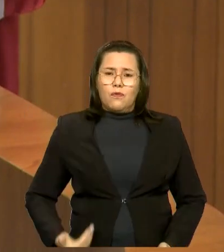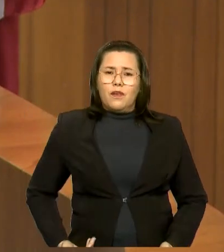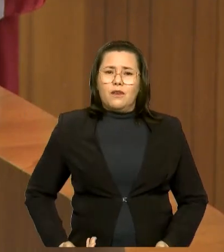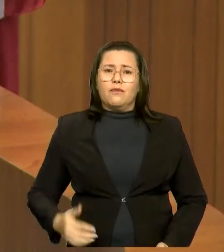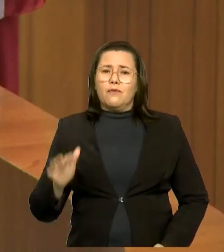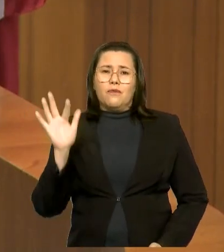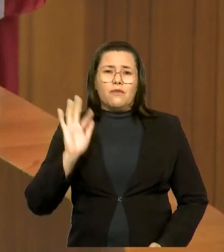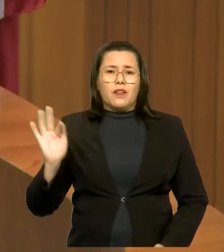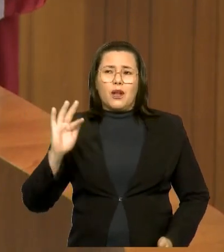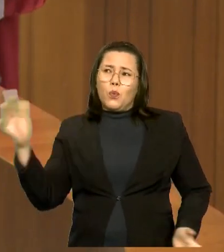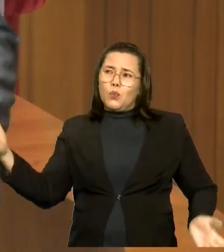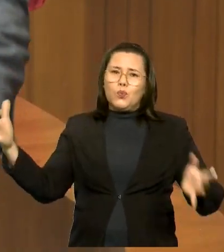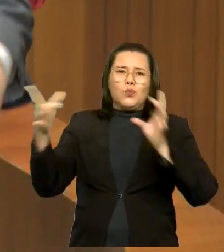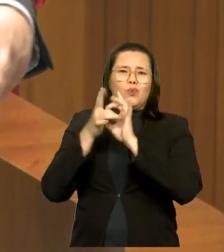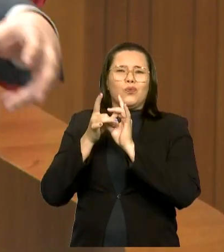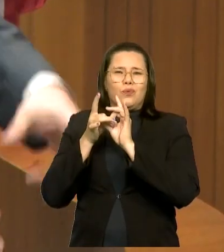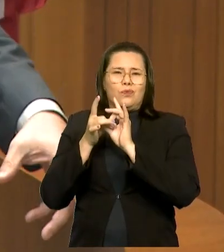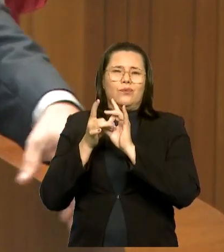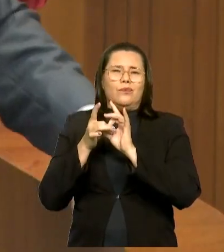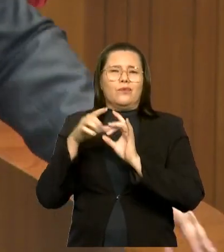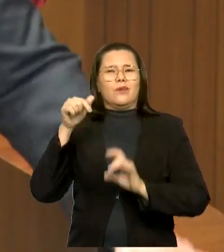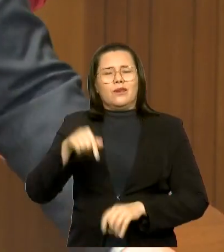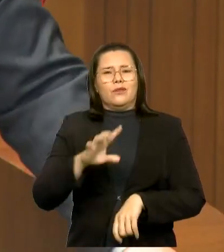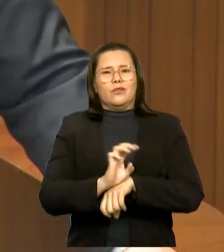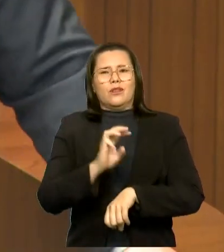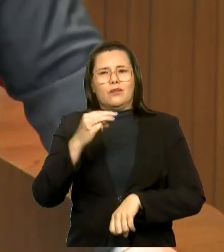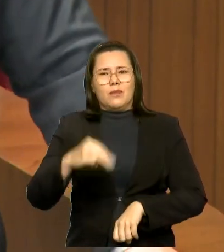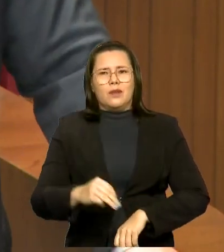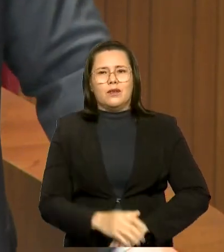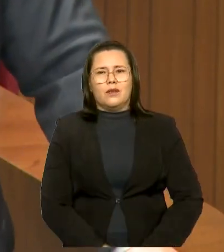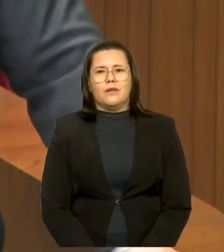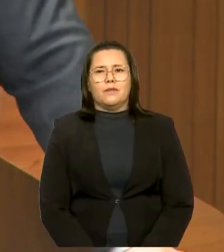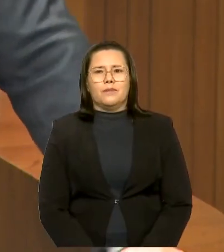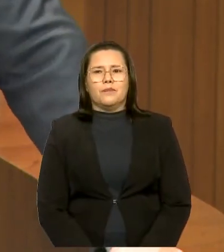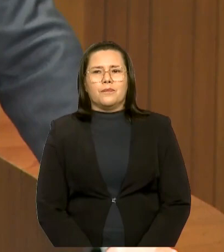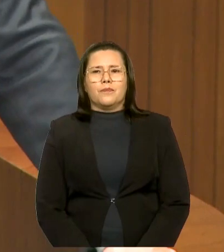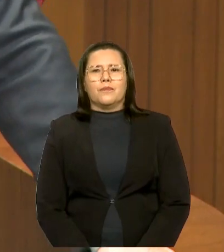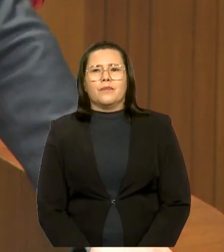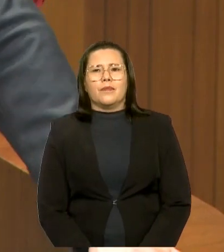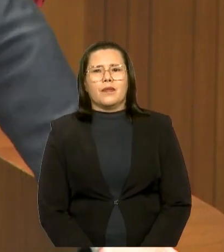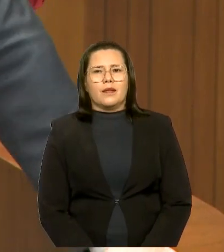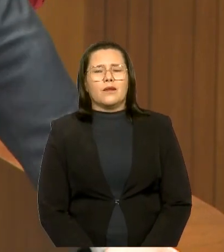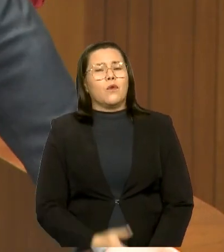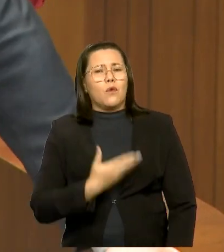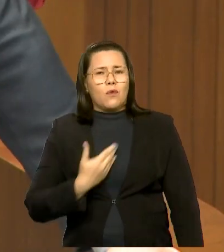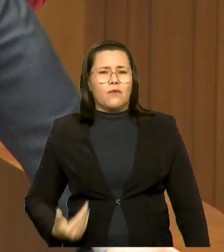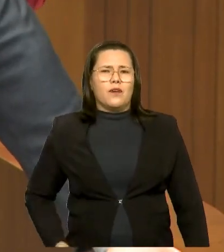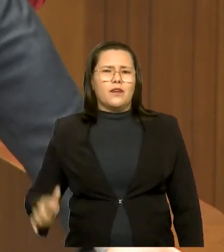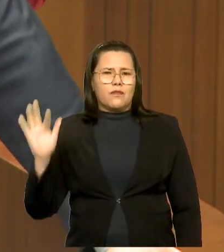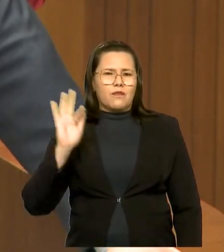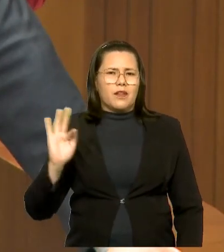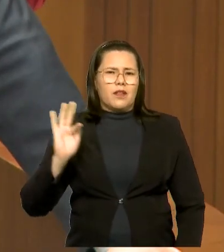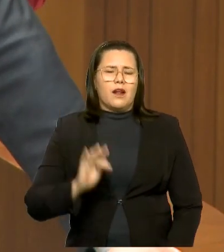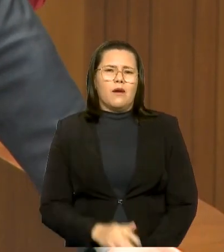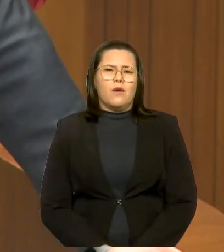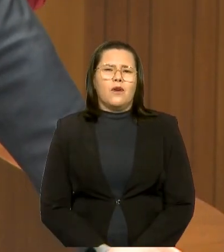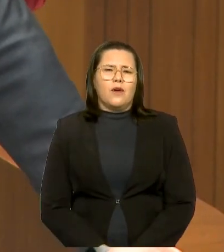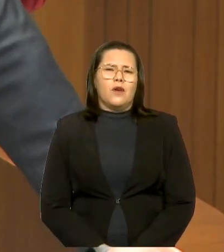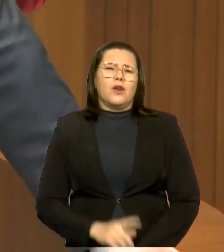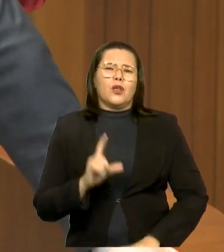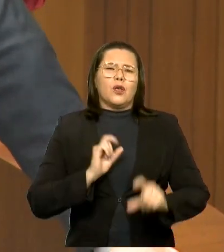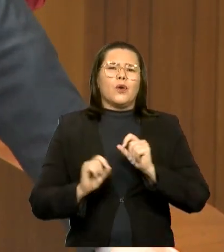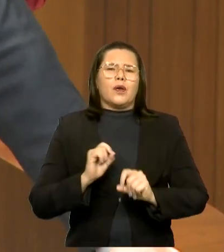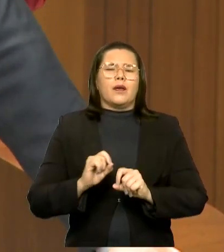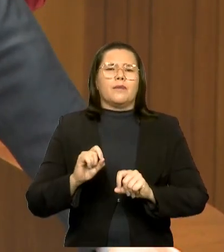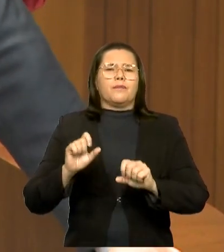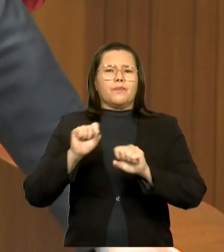na abertura do ano legislativo, como também os instrumentos de transparência do governo federal, constato rapidamente que apenas